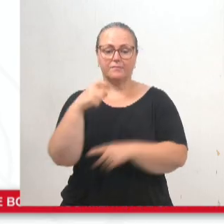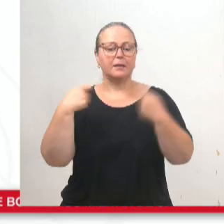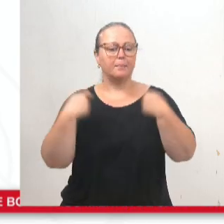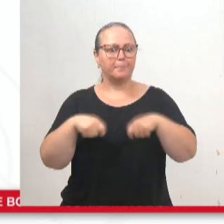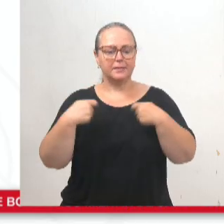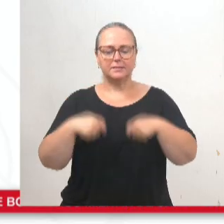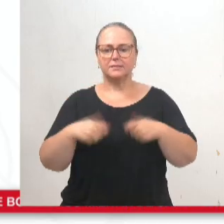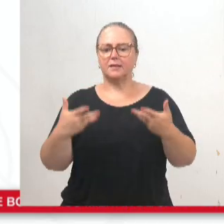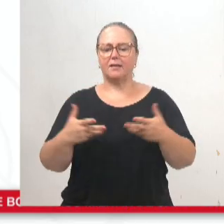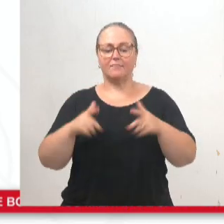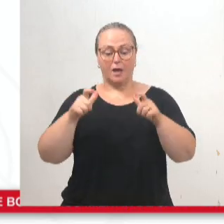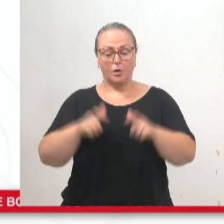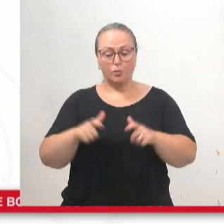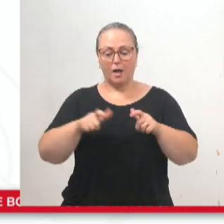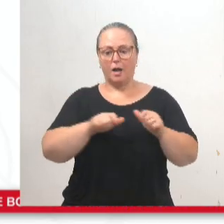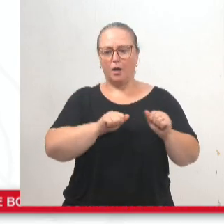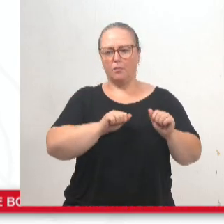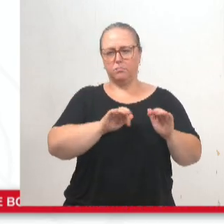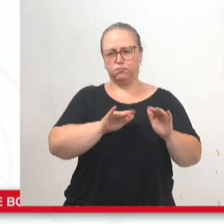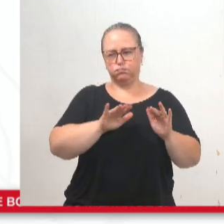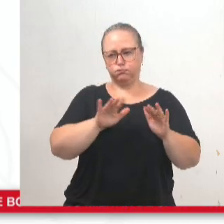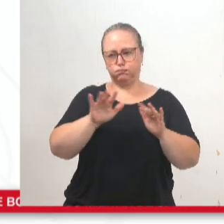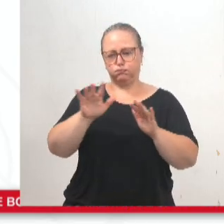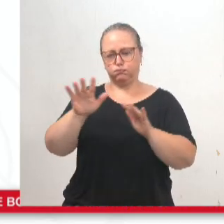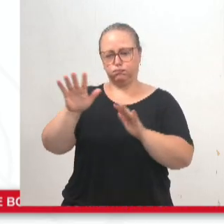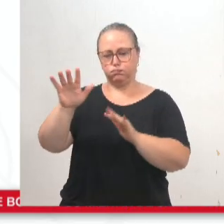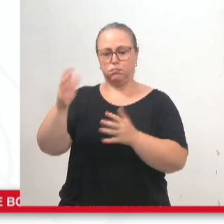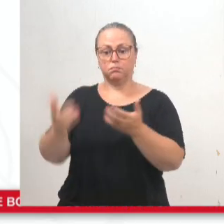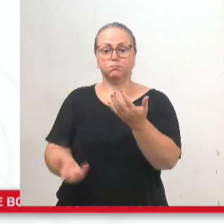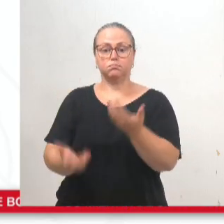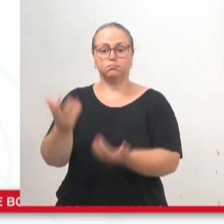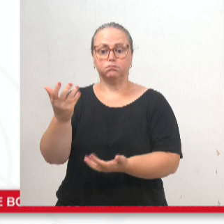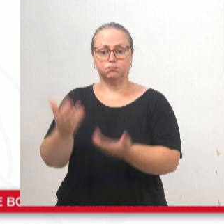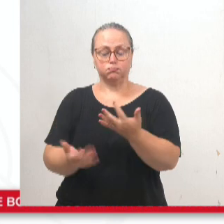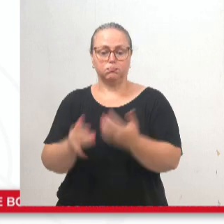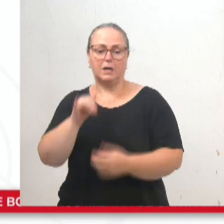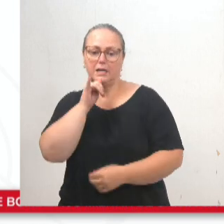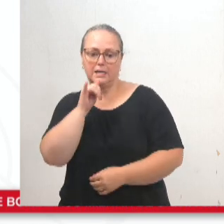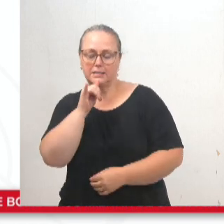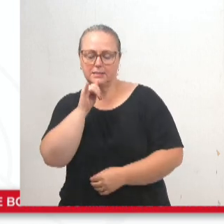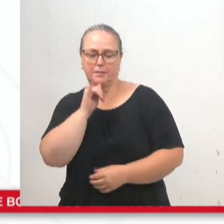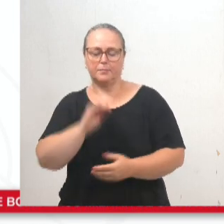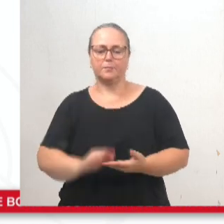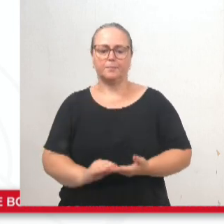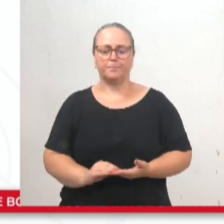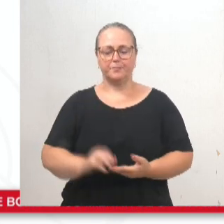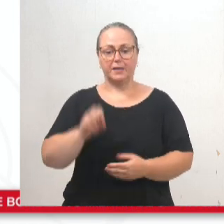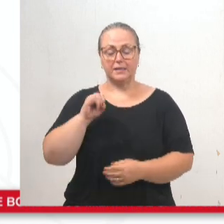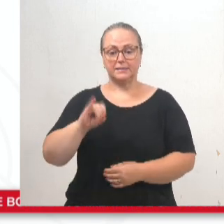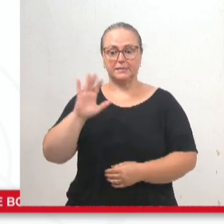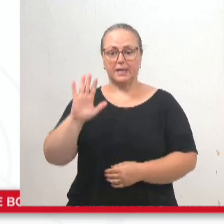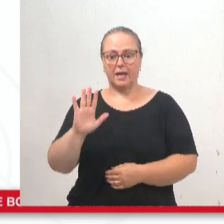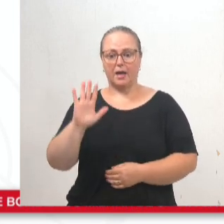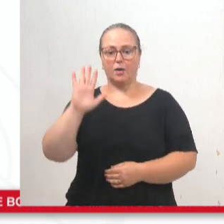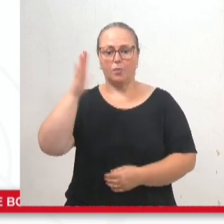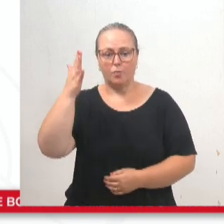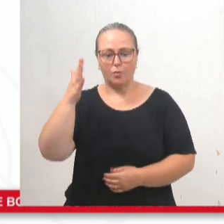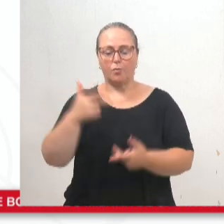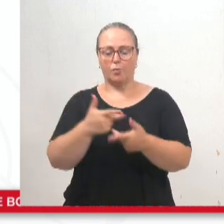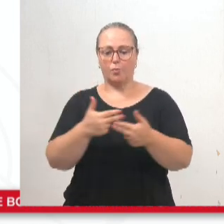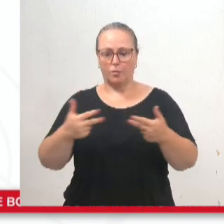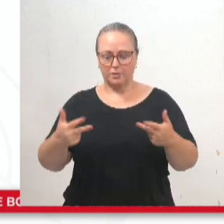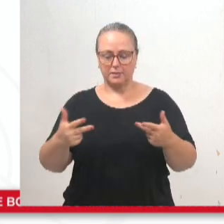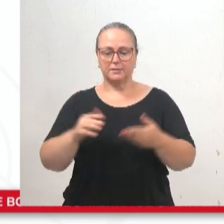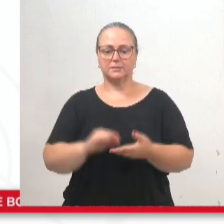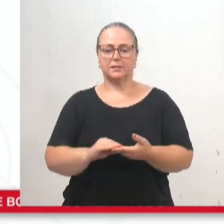se ausentar do quartel para atender a ocorrência, um incêndio de maior vulto, e naquele momento em que estivesse ocorrendo o atendimento,